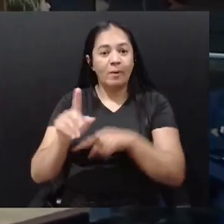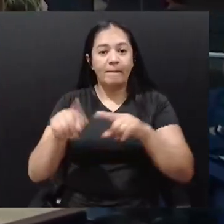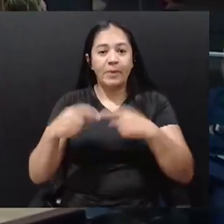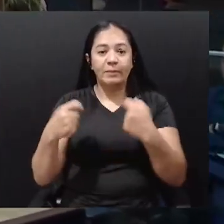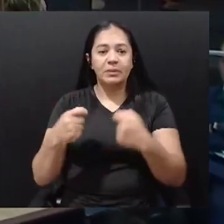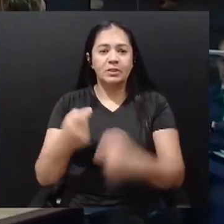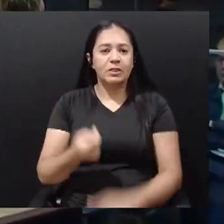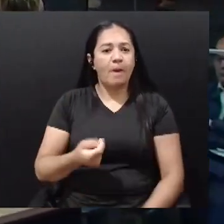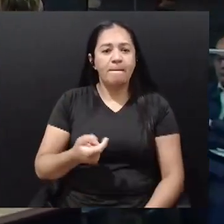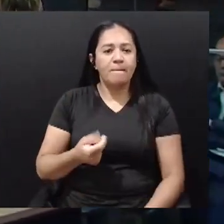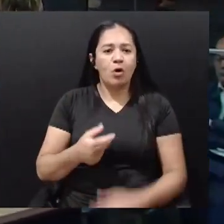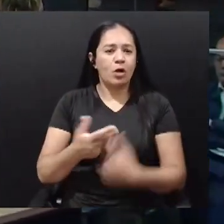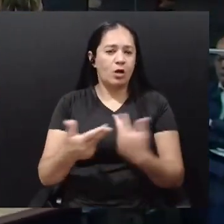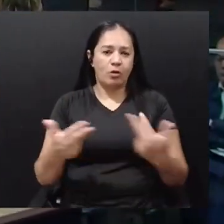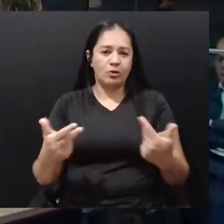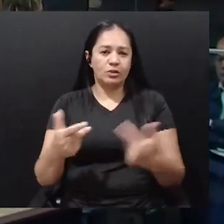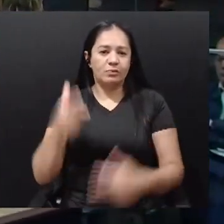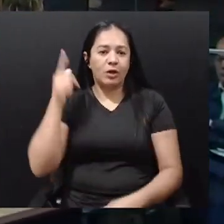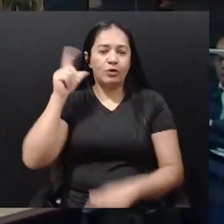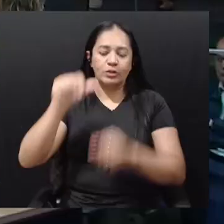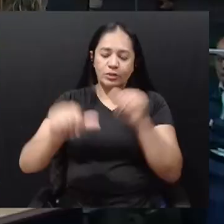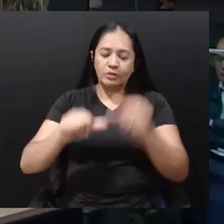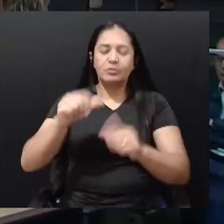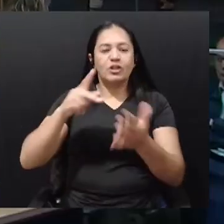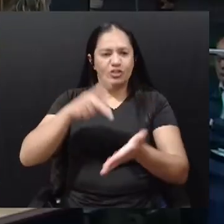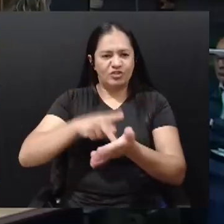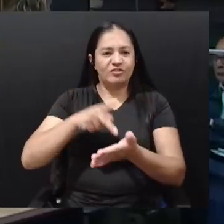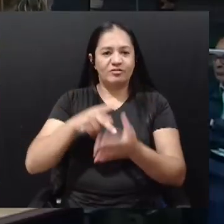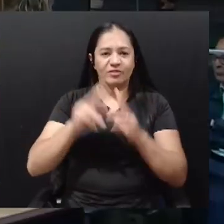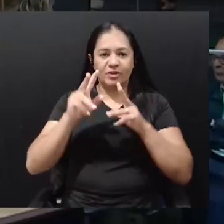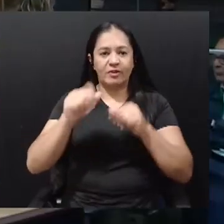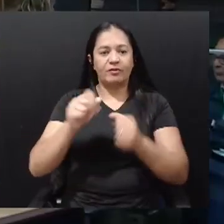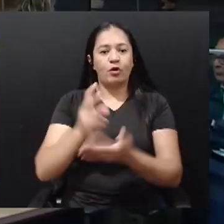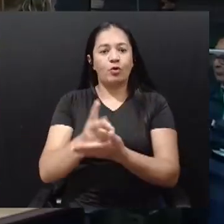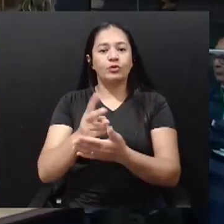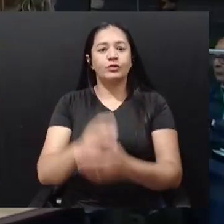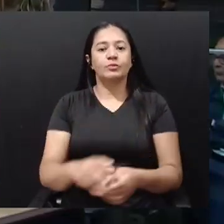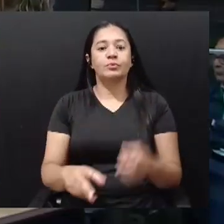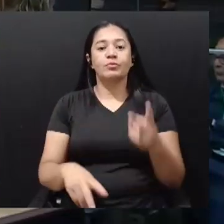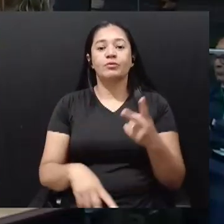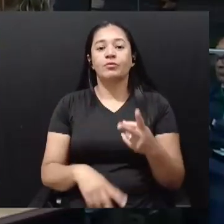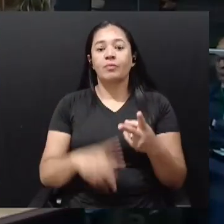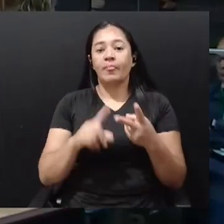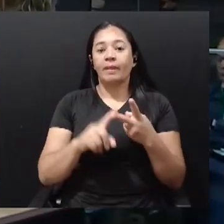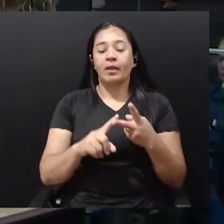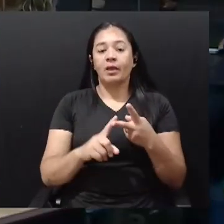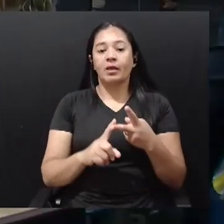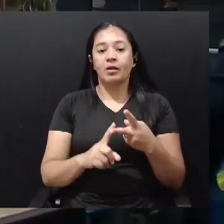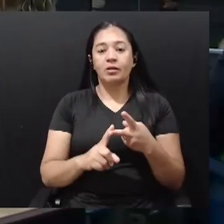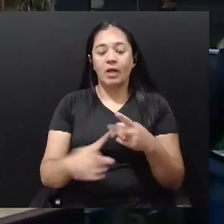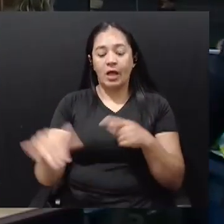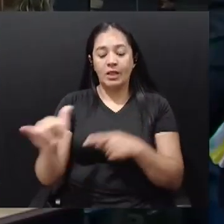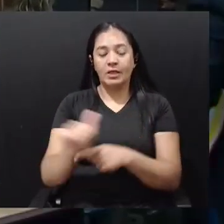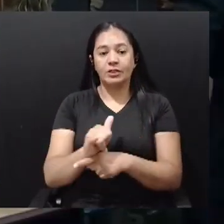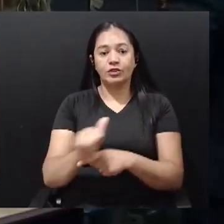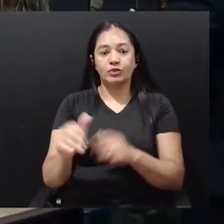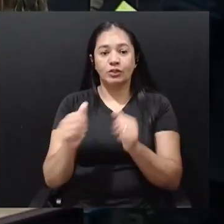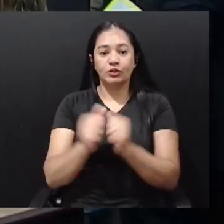torná-las realmente uma sala de exibição permanente. Segundo, articulado ao próprio Museu da Imagem e do